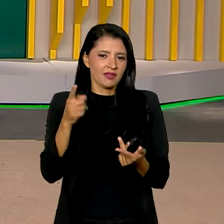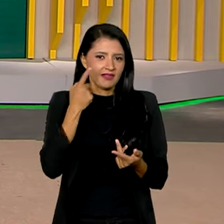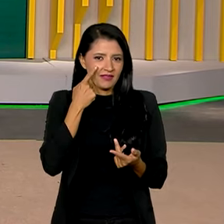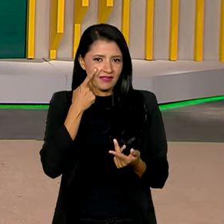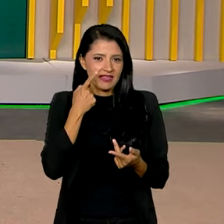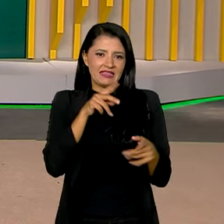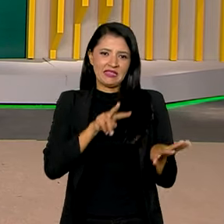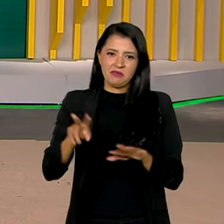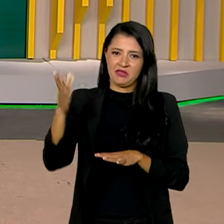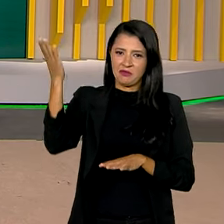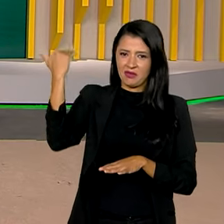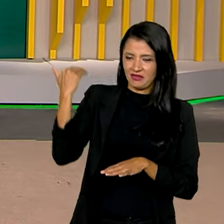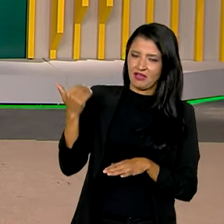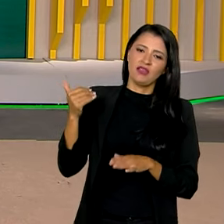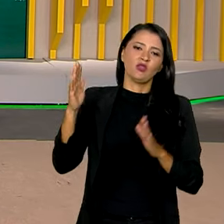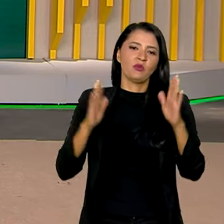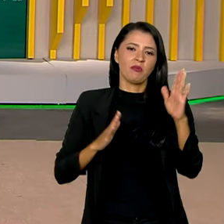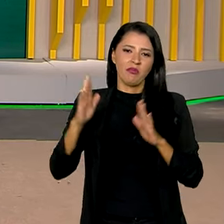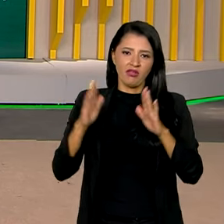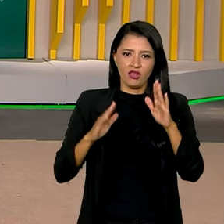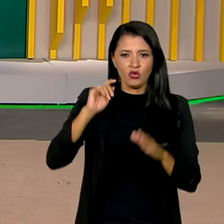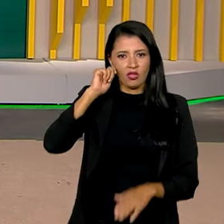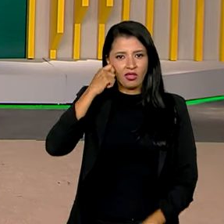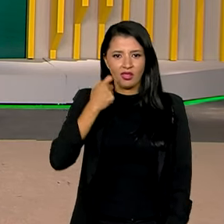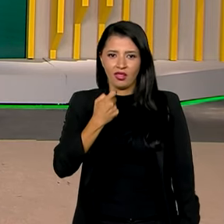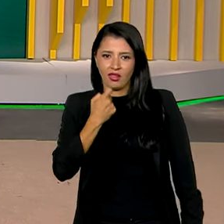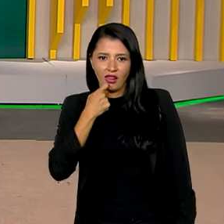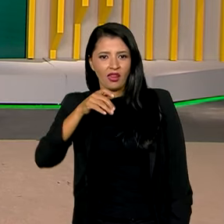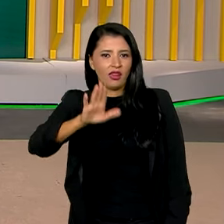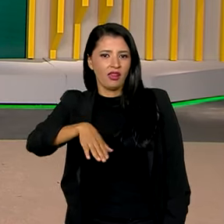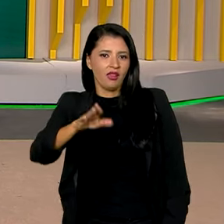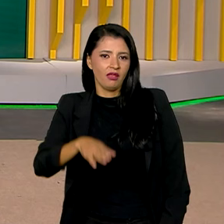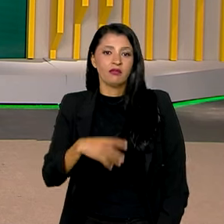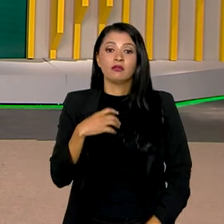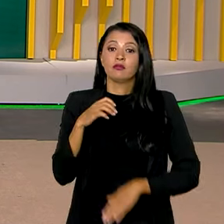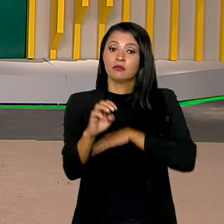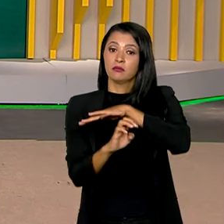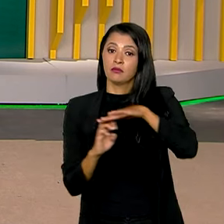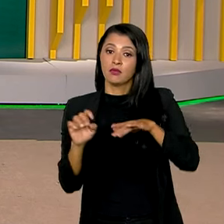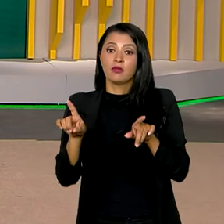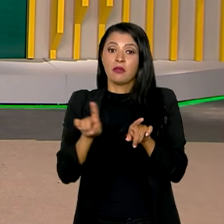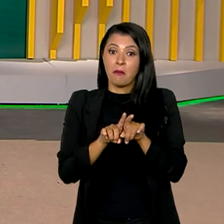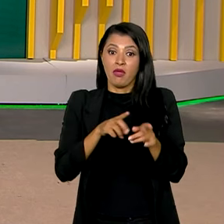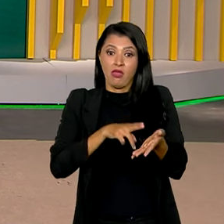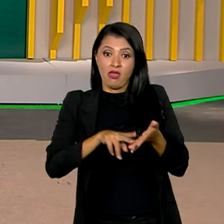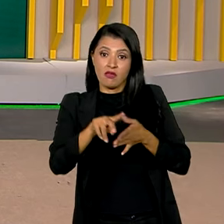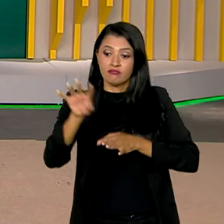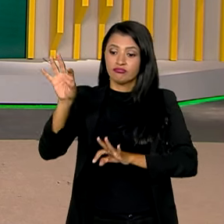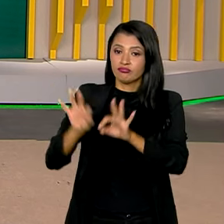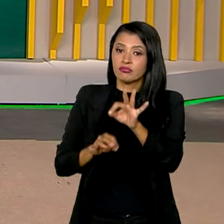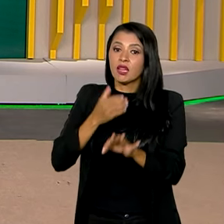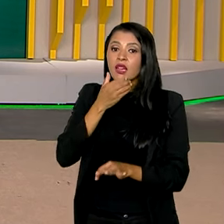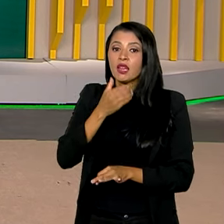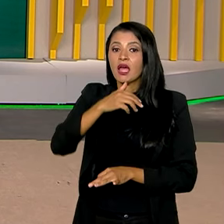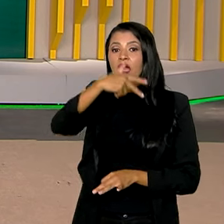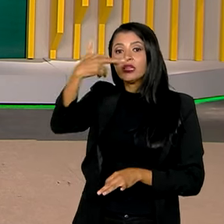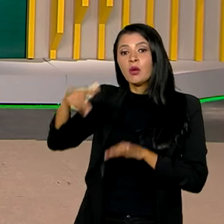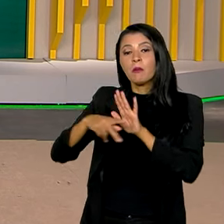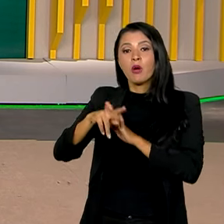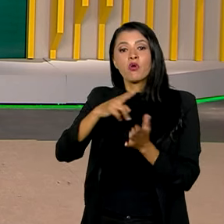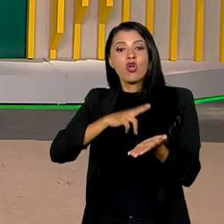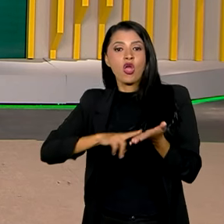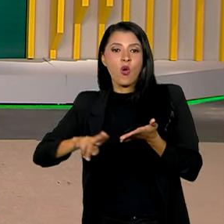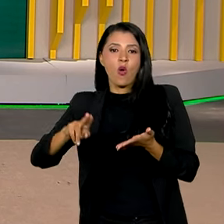distribui produtos, como foi visto na semana passada, durante a Black Friday. A empresa também está organizando o Natal dos Correios, com cartas